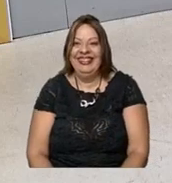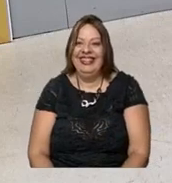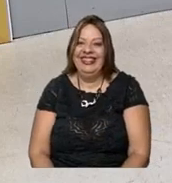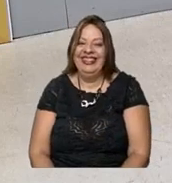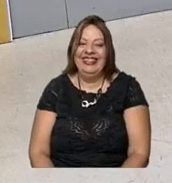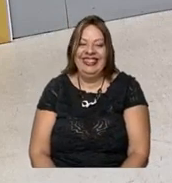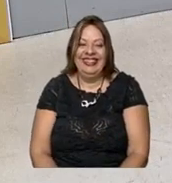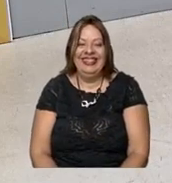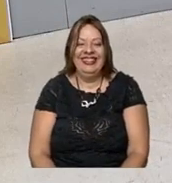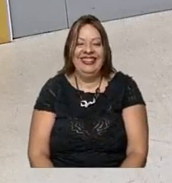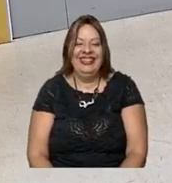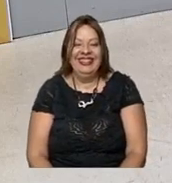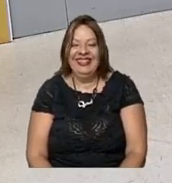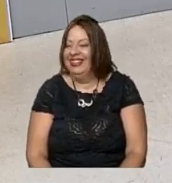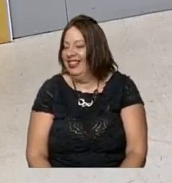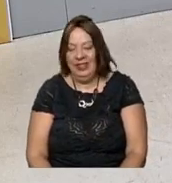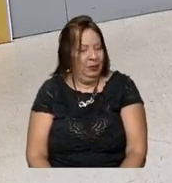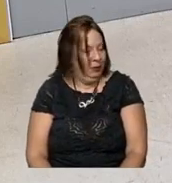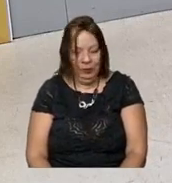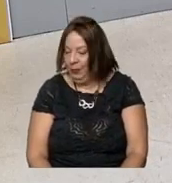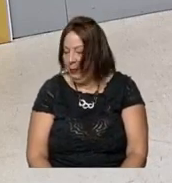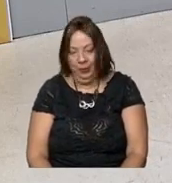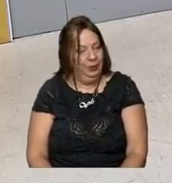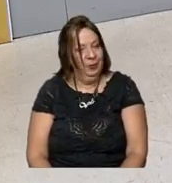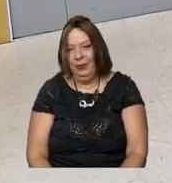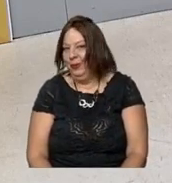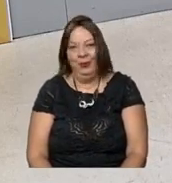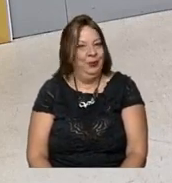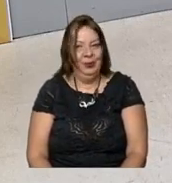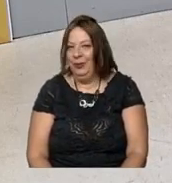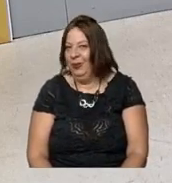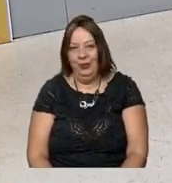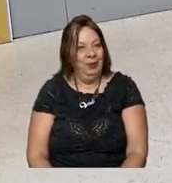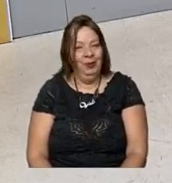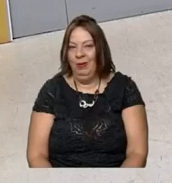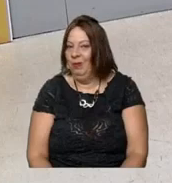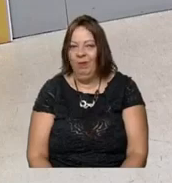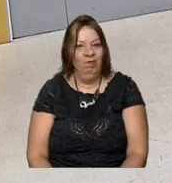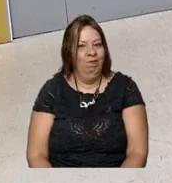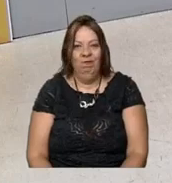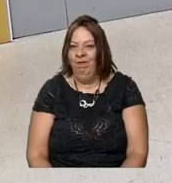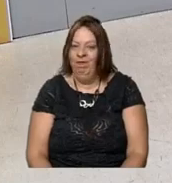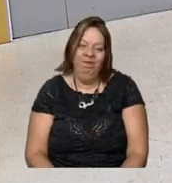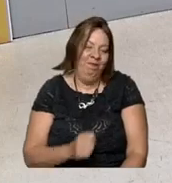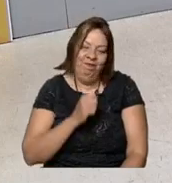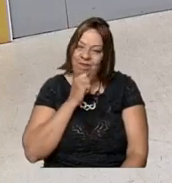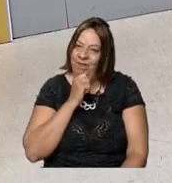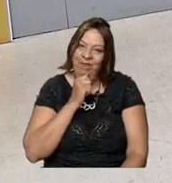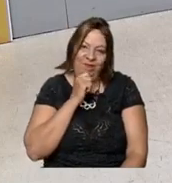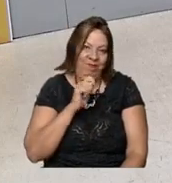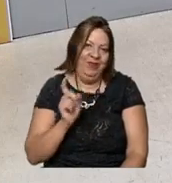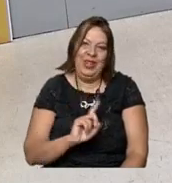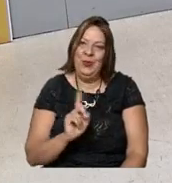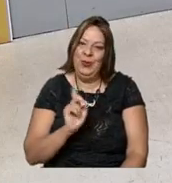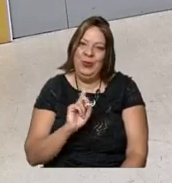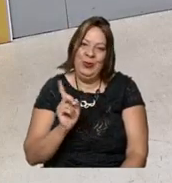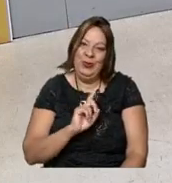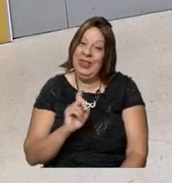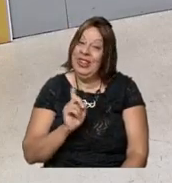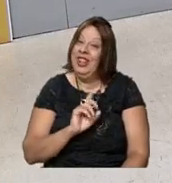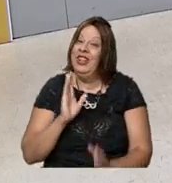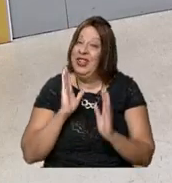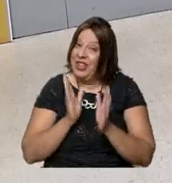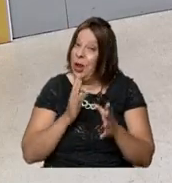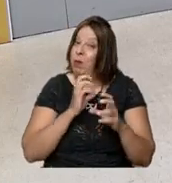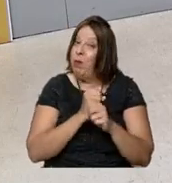43. Não, não, Júnior, não decidiu. Foram chamadas 37 bolinhas